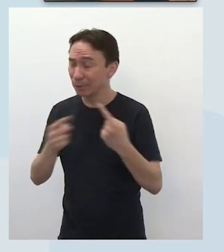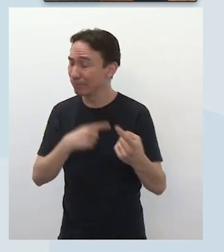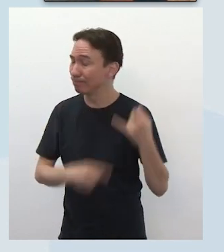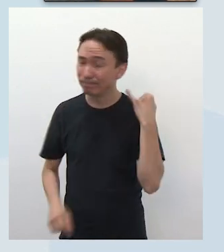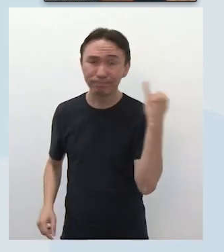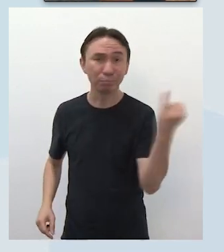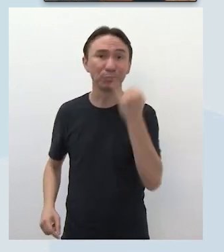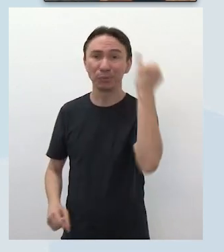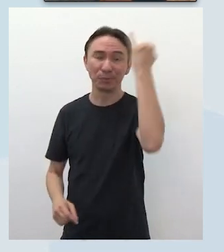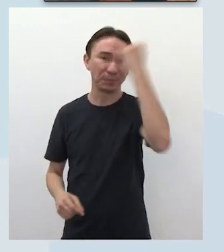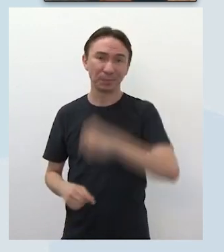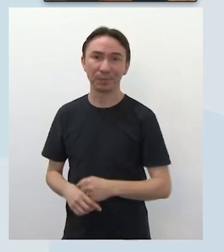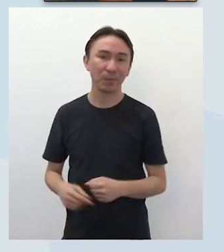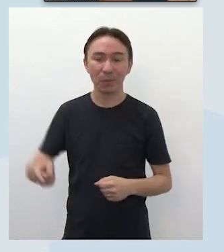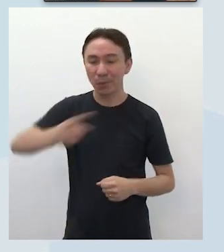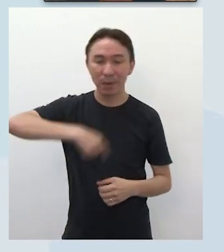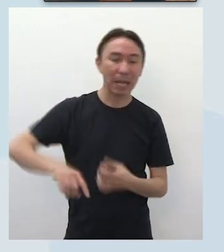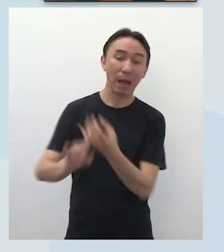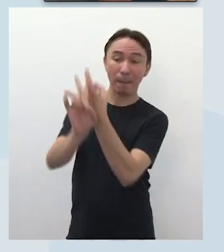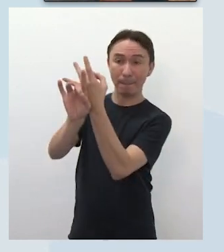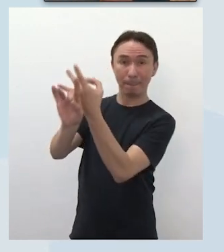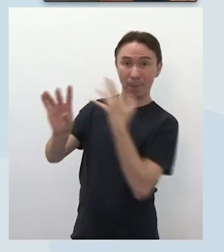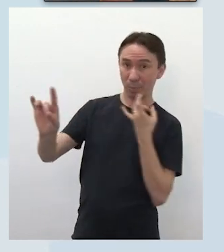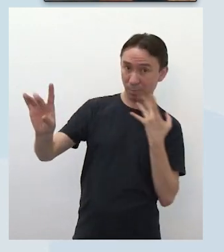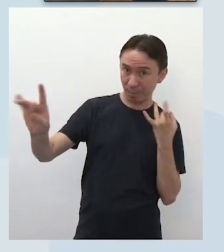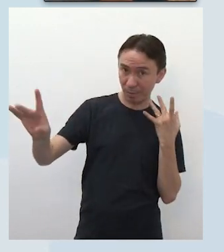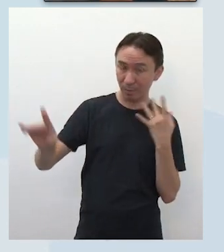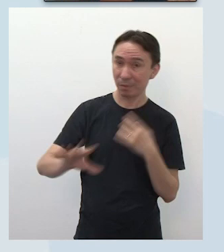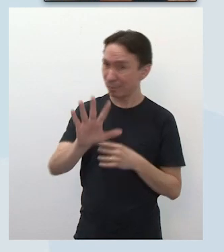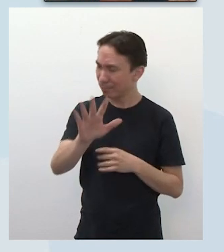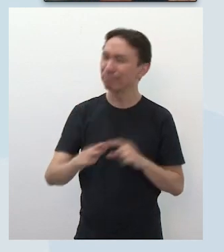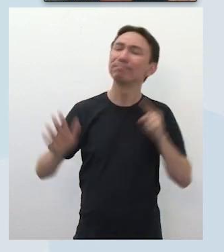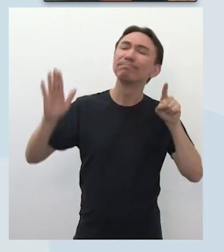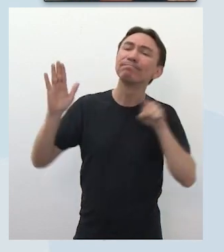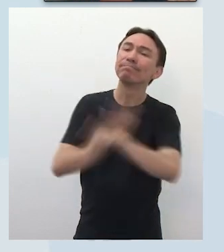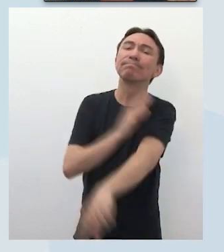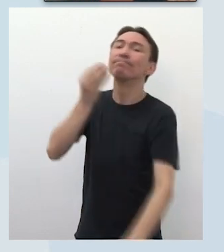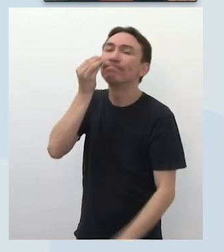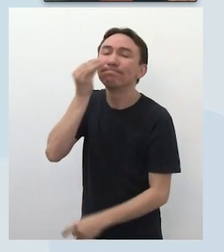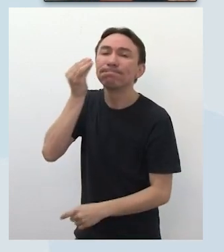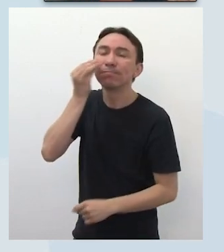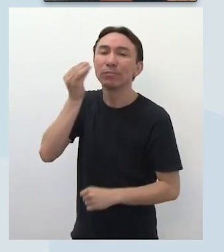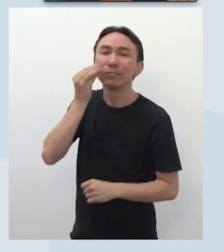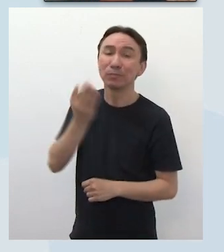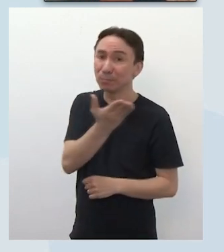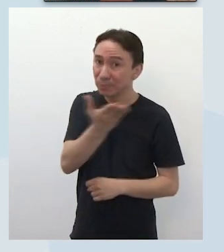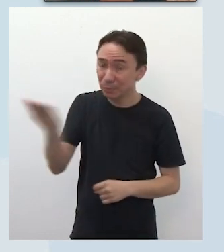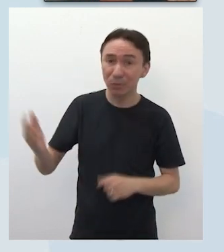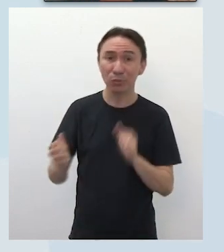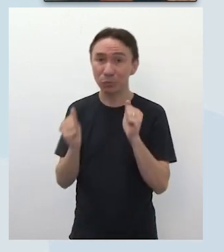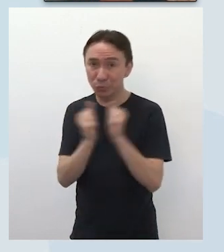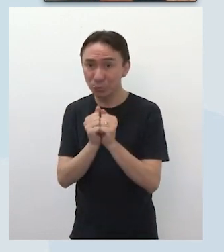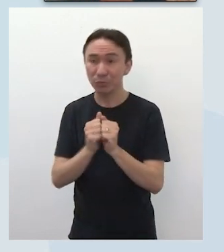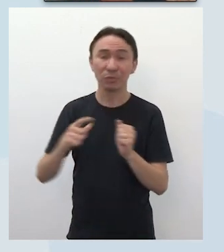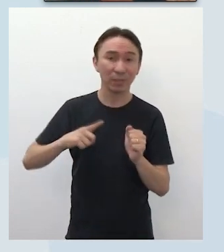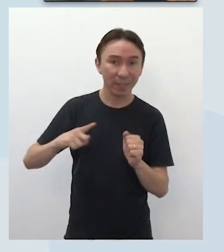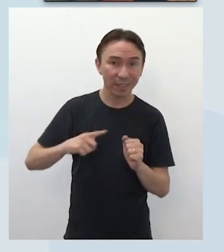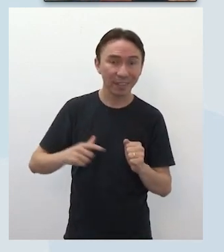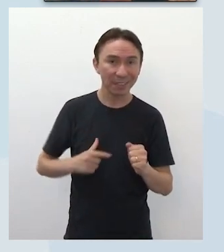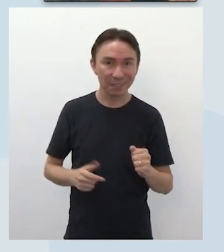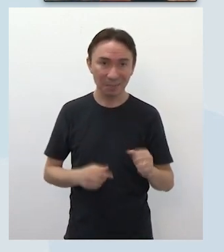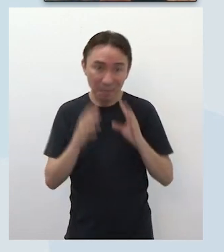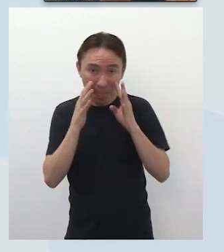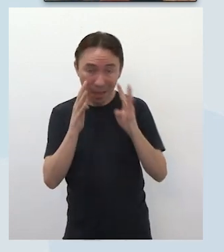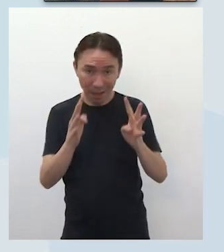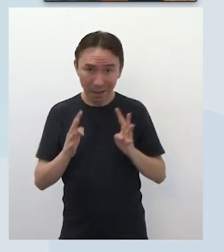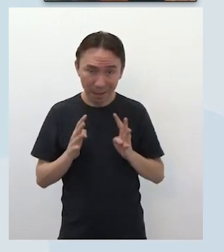eu gostaria de fazer uma provocação e convidar os colegas que estiverem nos acompanhando pelo canal a